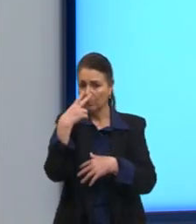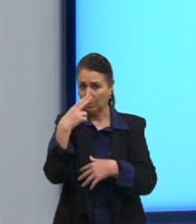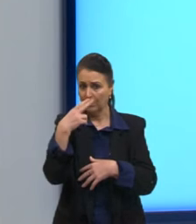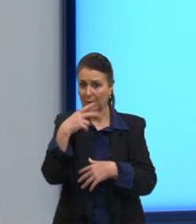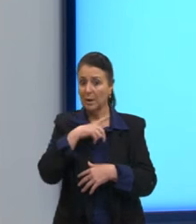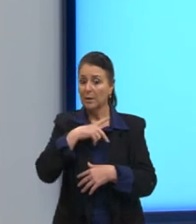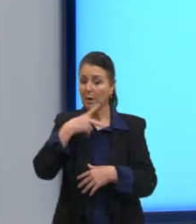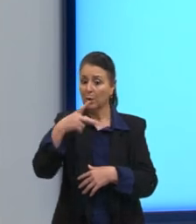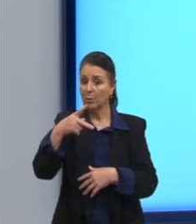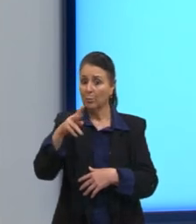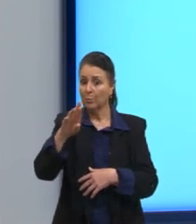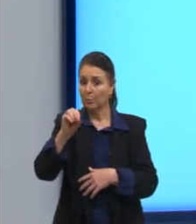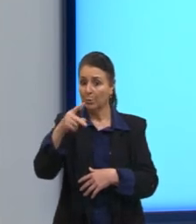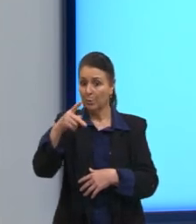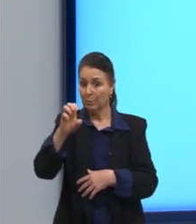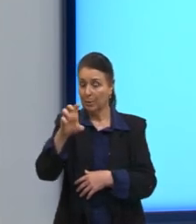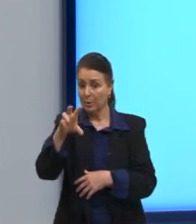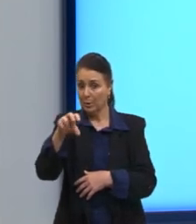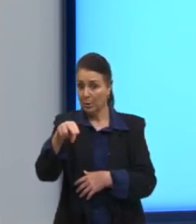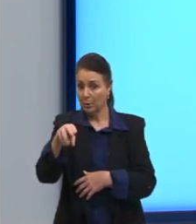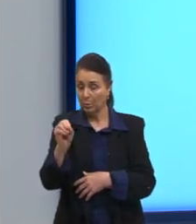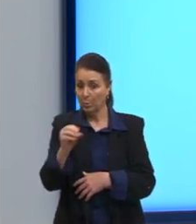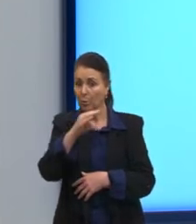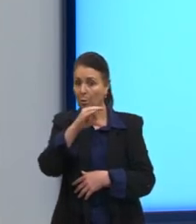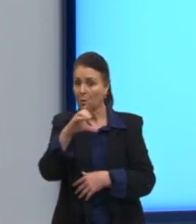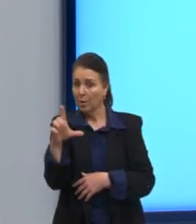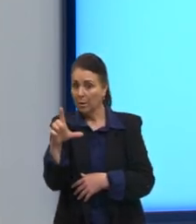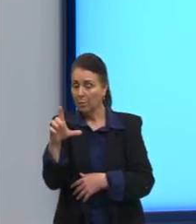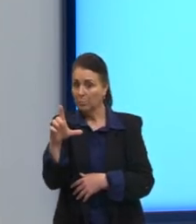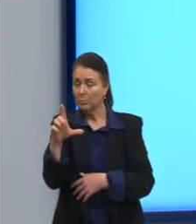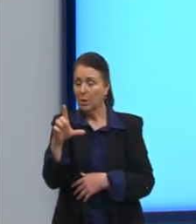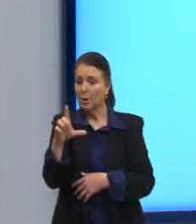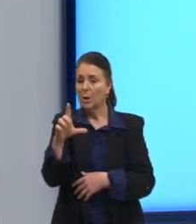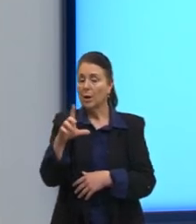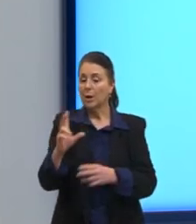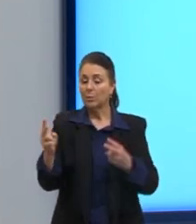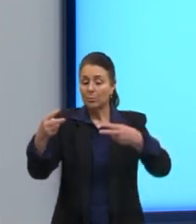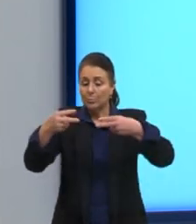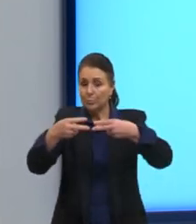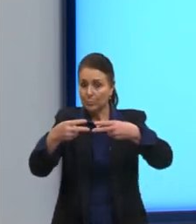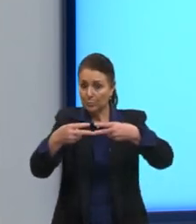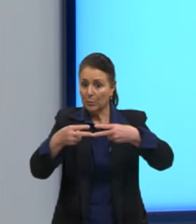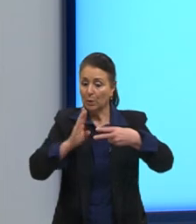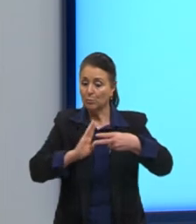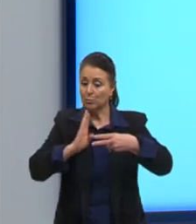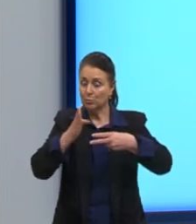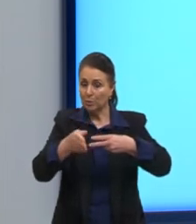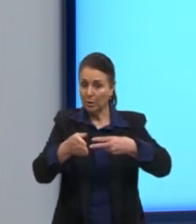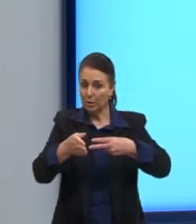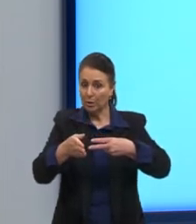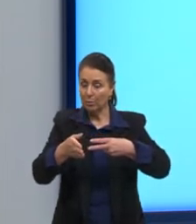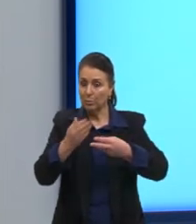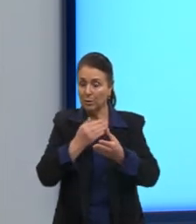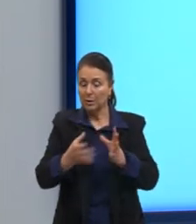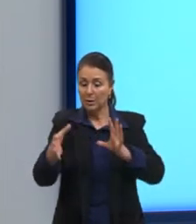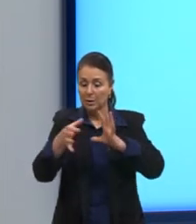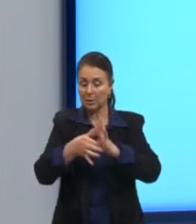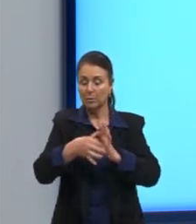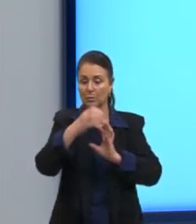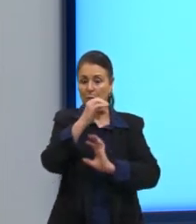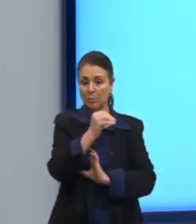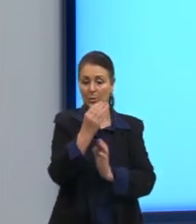propeno o cloro ele vai trabalhar direto nessa dupla ligação e formar e se ligar os carbonos que